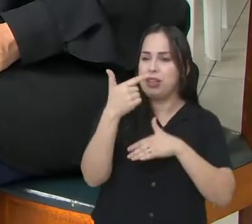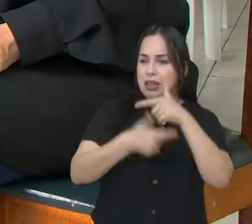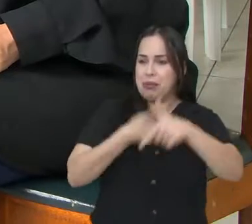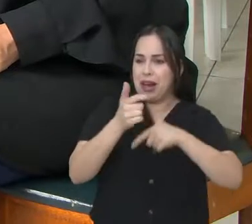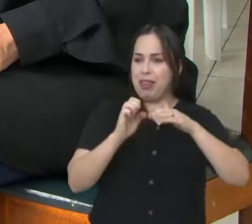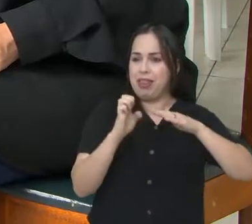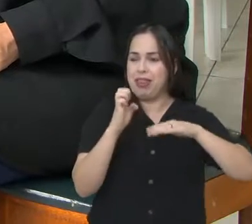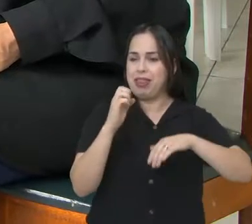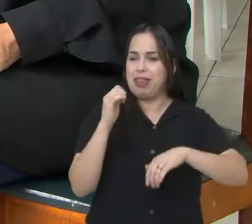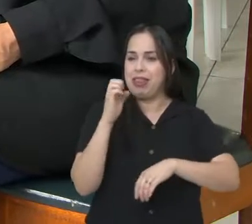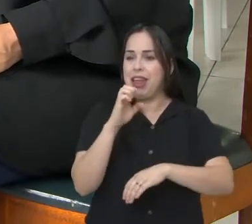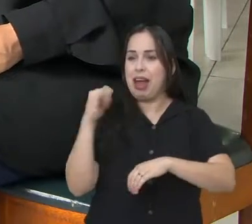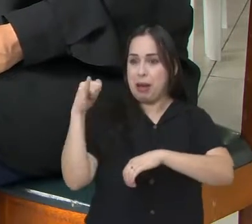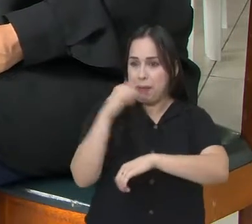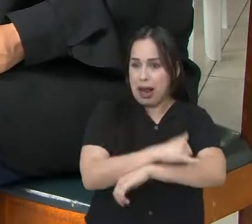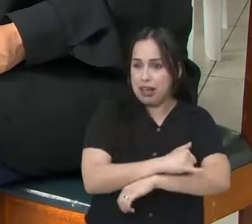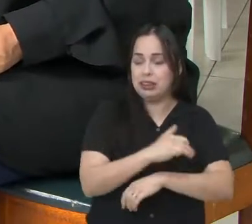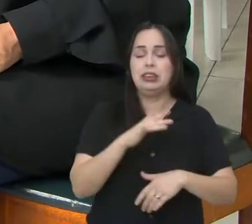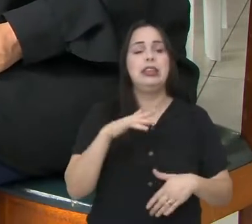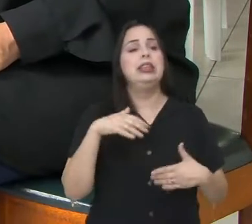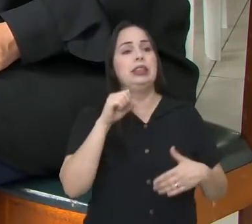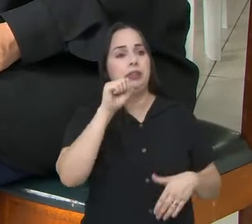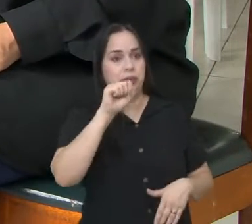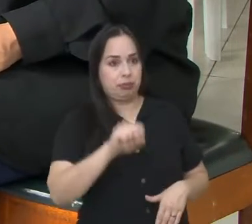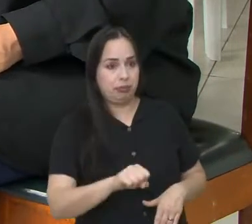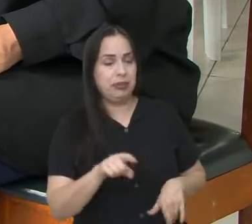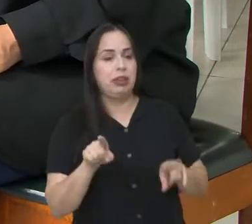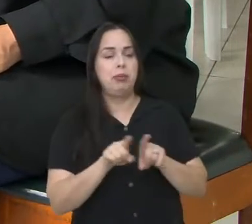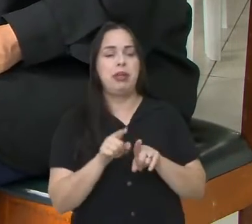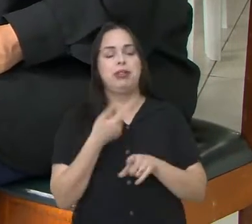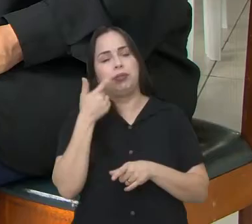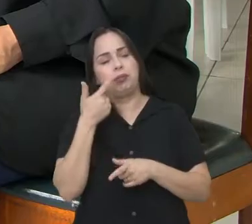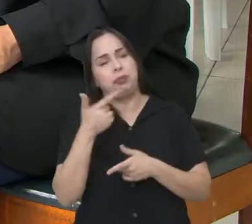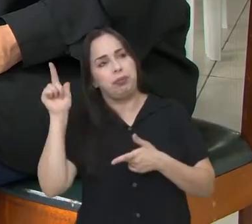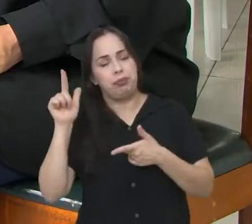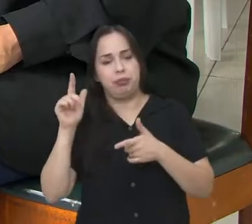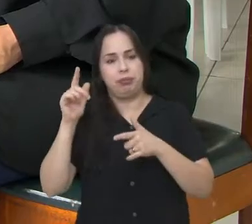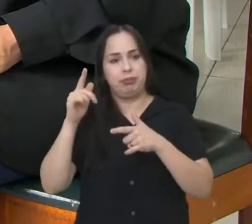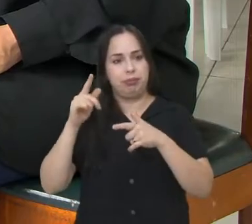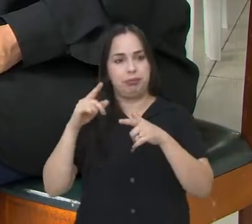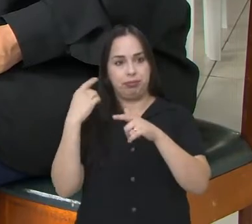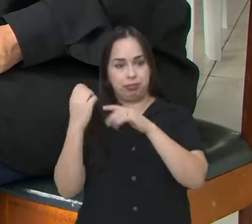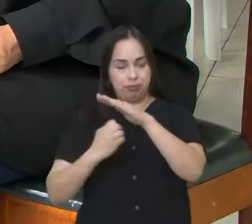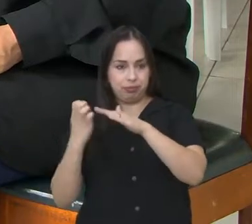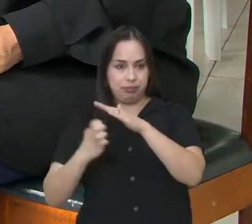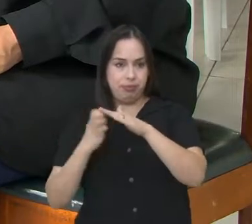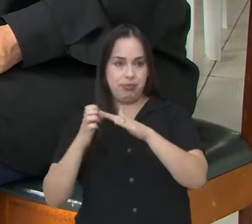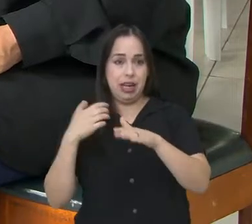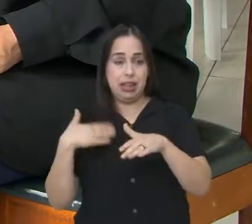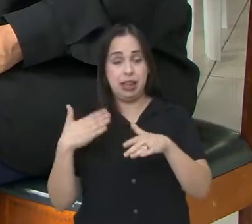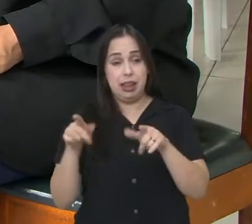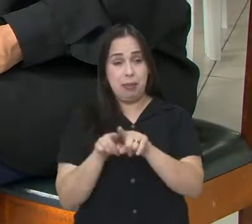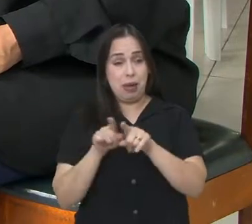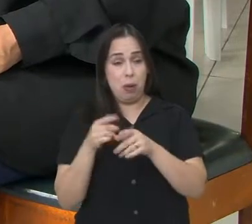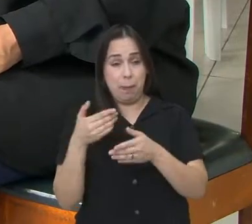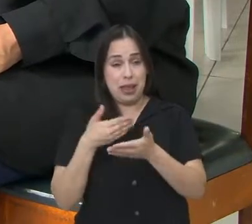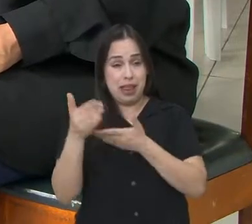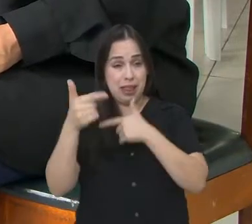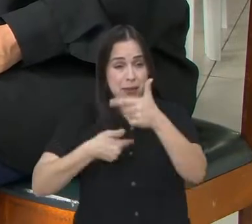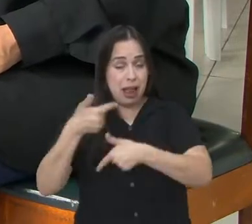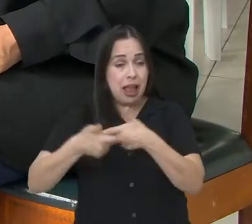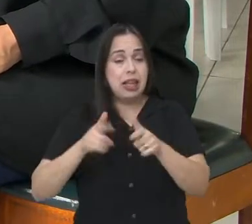para cá. Primeiro eu trabalhei em outra empresa, na Elevadores Cone, primeiro na época. Trabalhei em alguma serralheria também